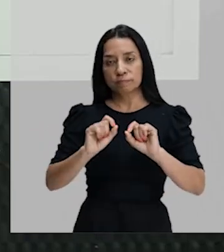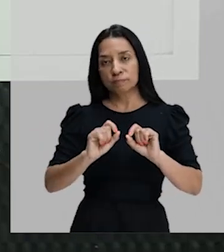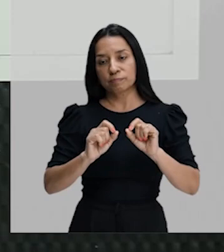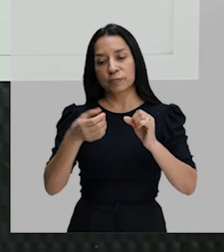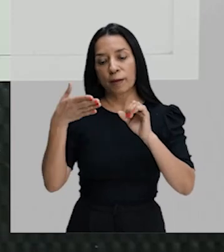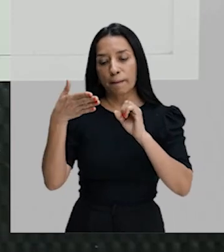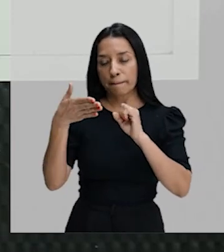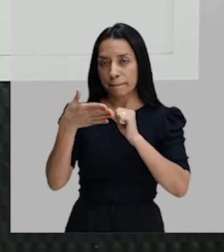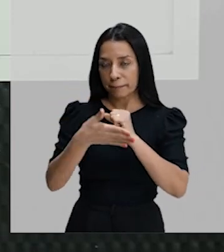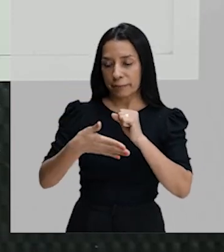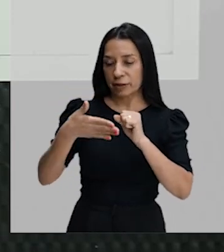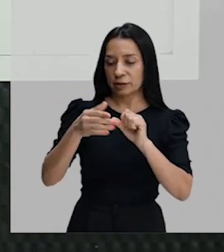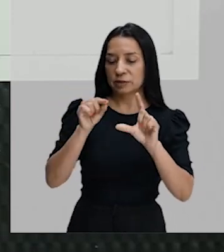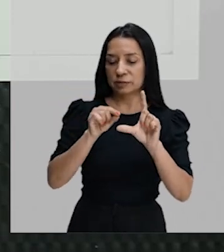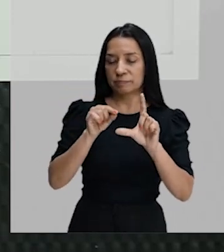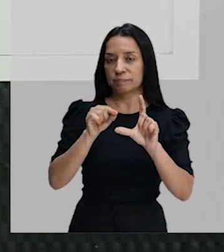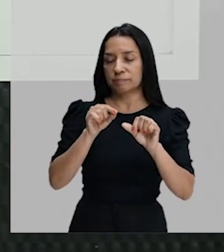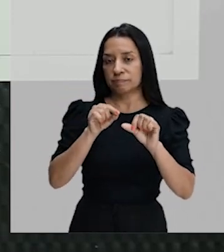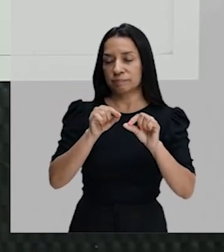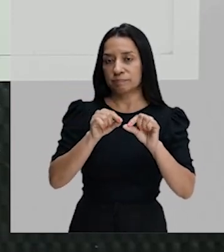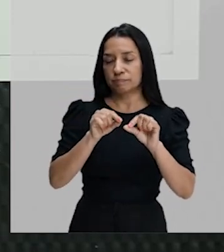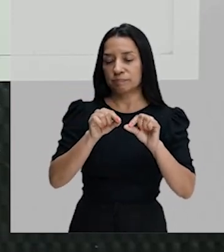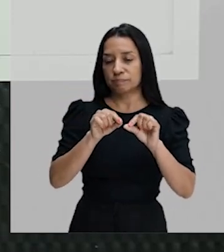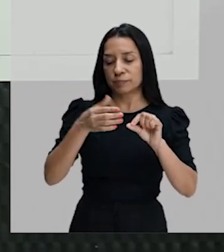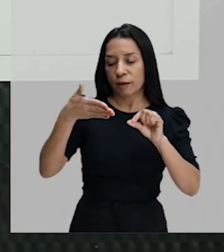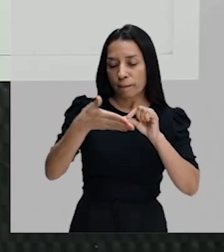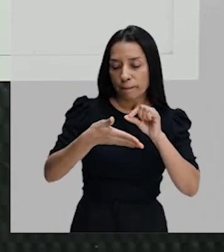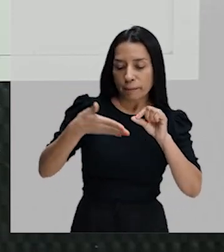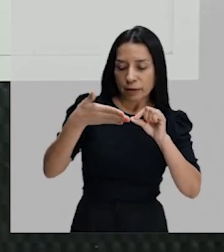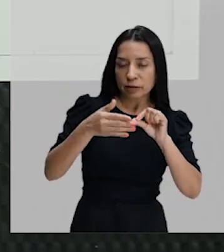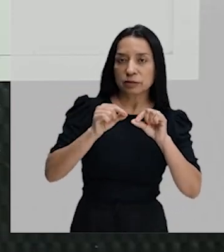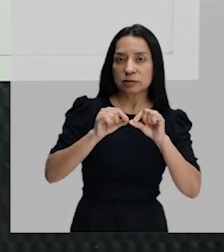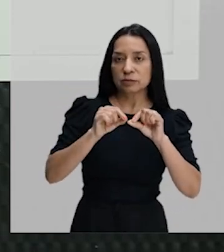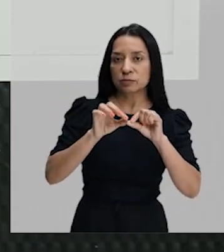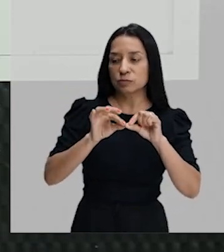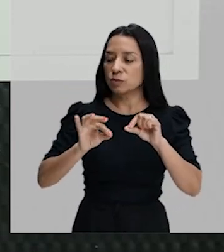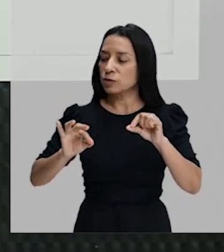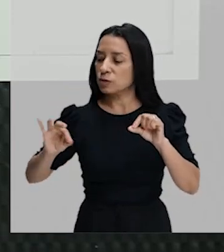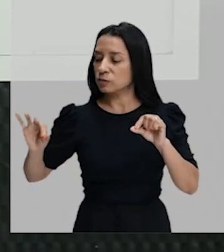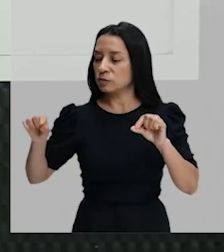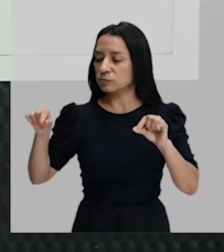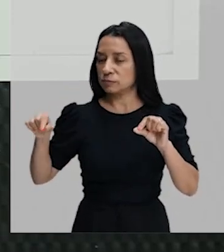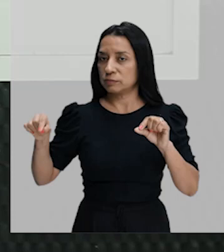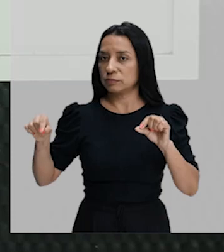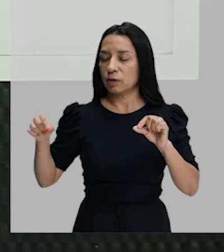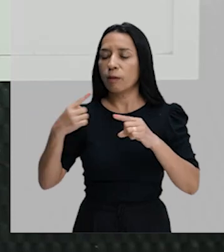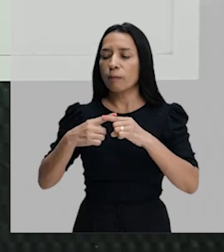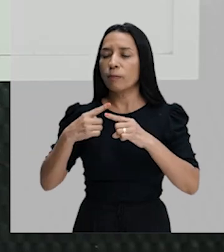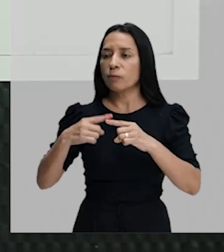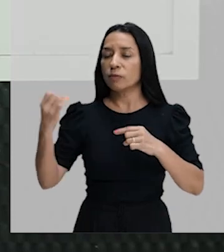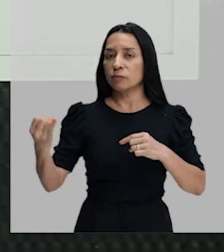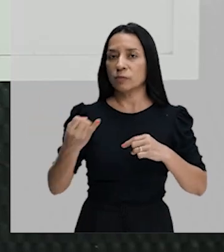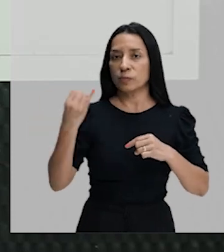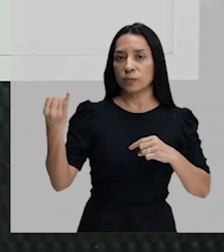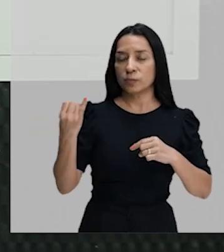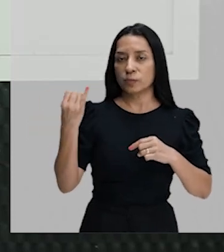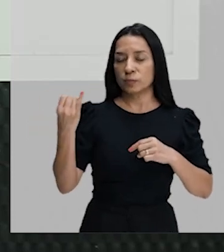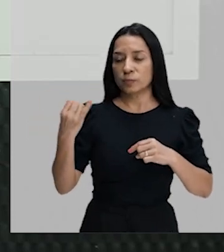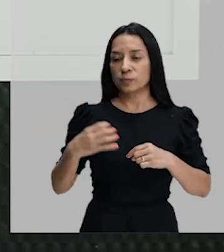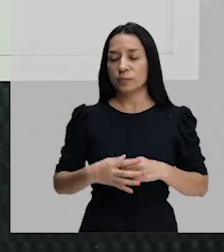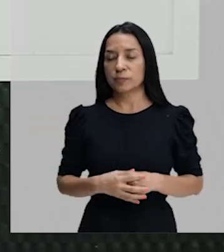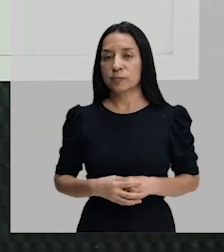a base e a extremidade. Por que que isso é importante?